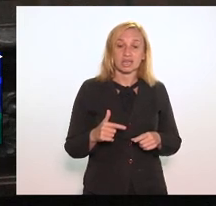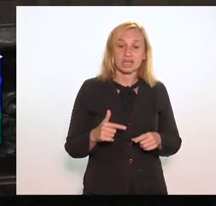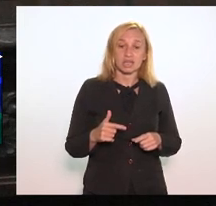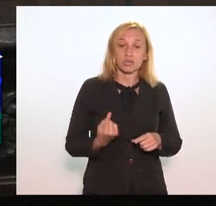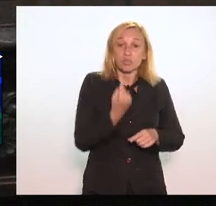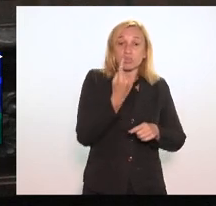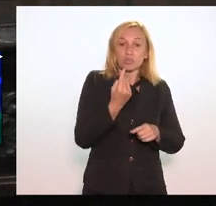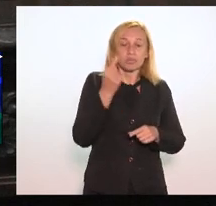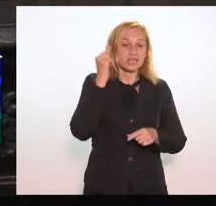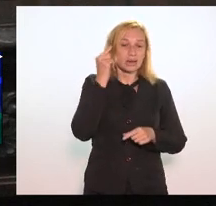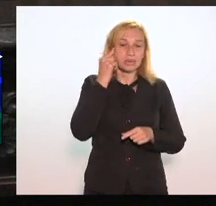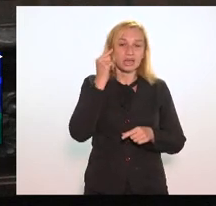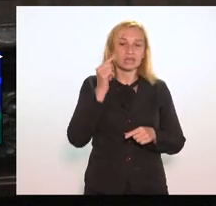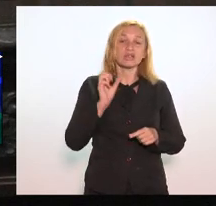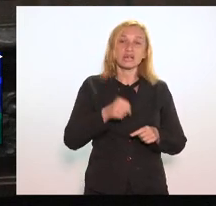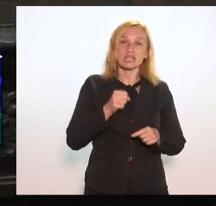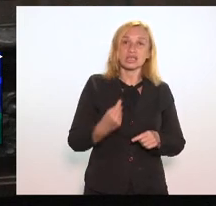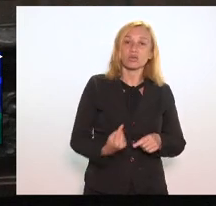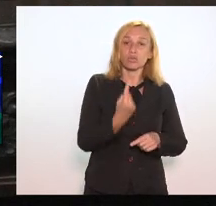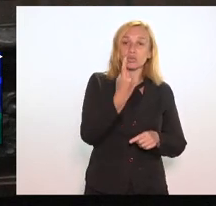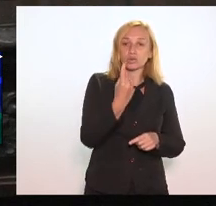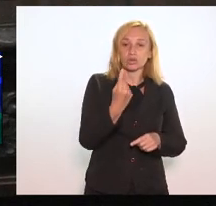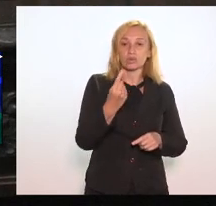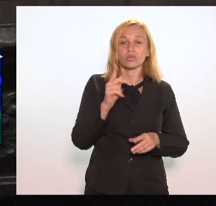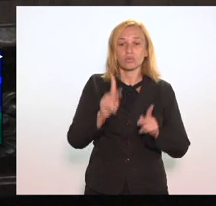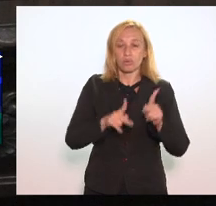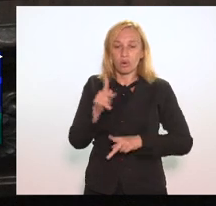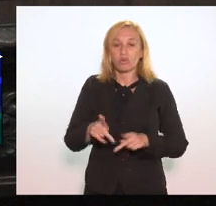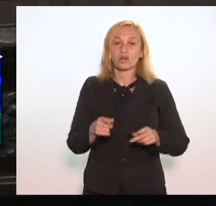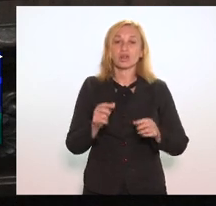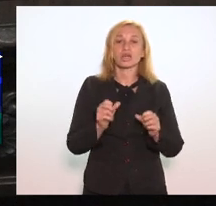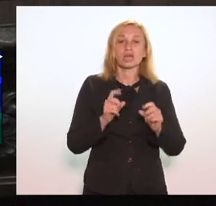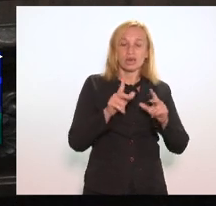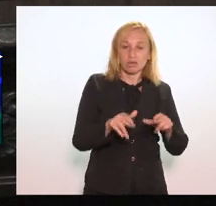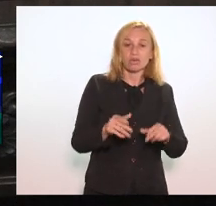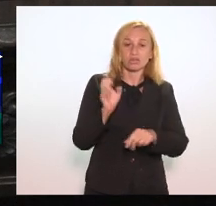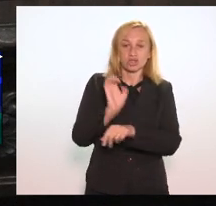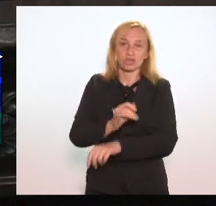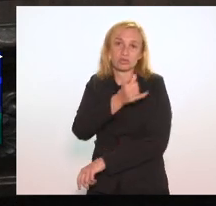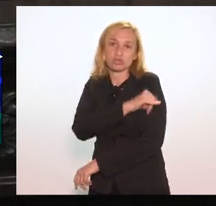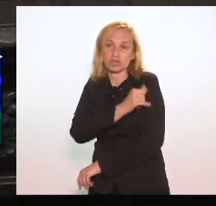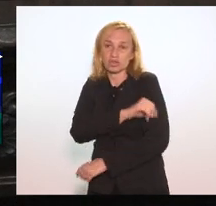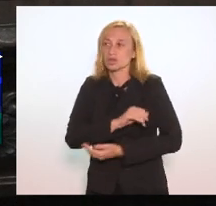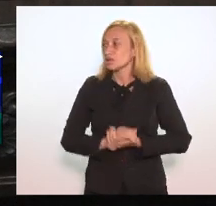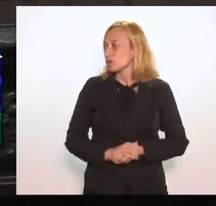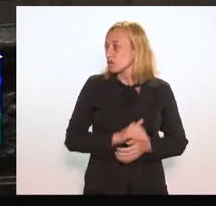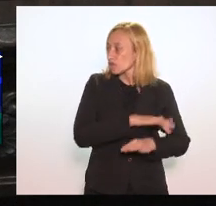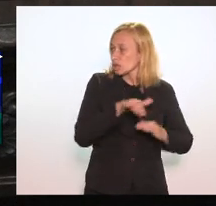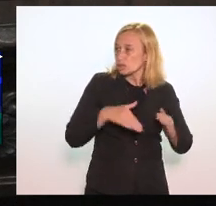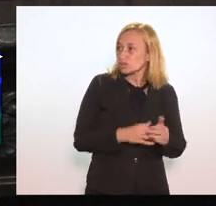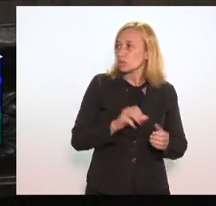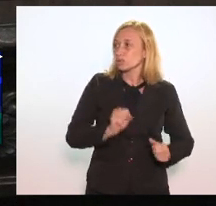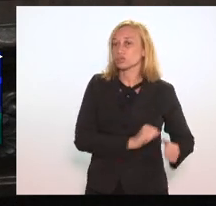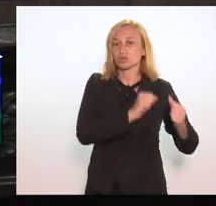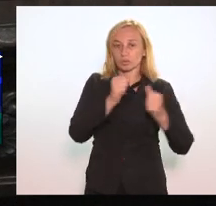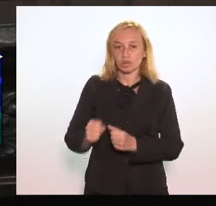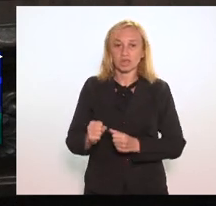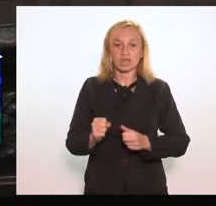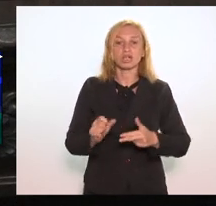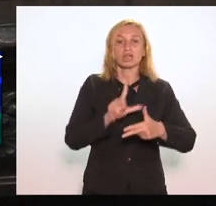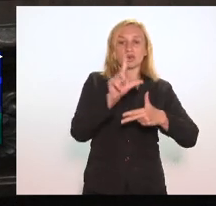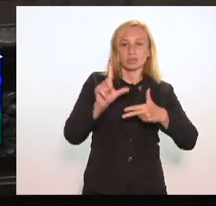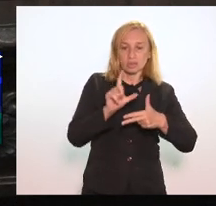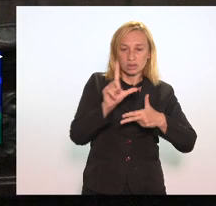lutarmos e trazer o melhor para a população e é dessa forma que o Estado do Rio de Janeiro em todos seus poderes seja o